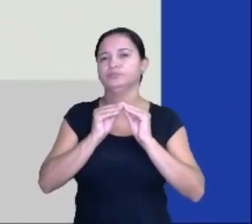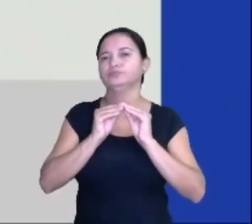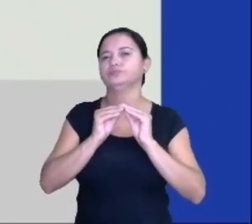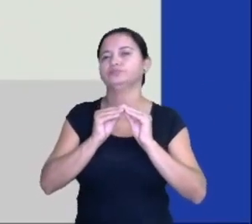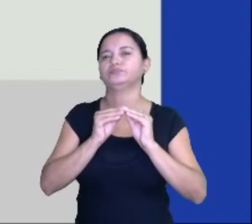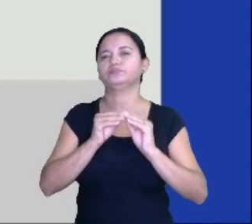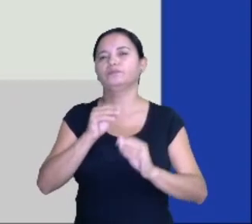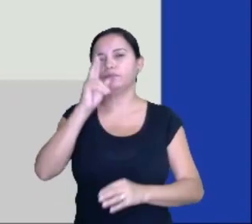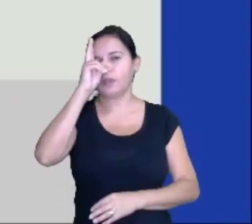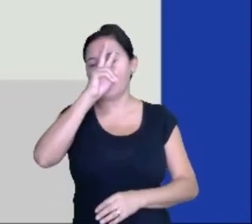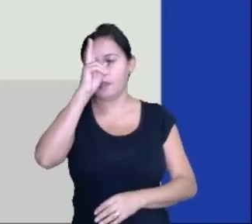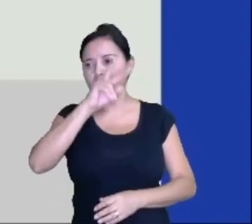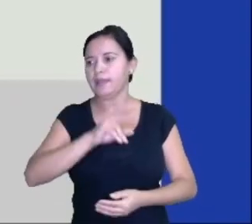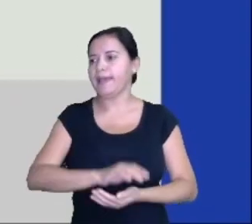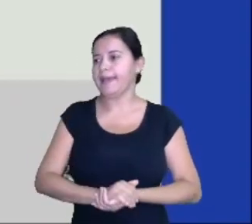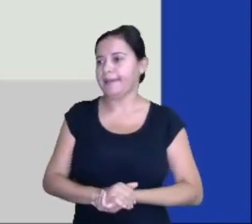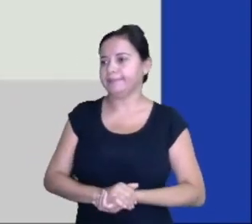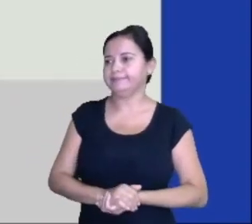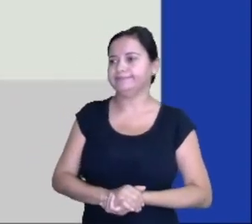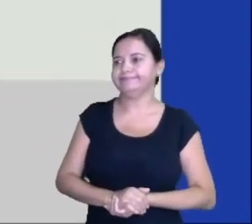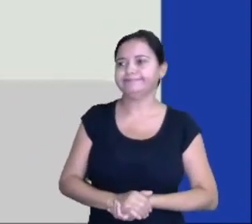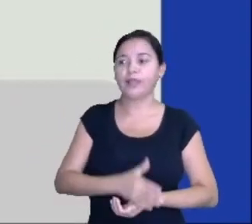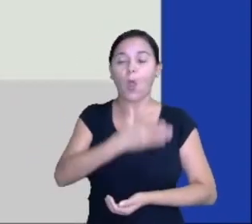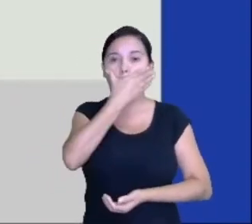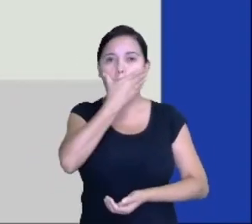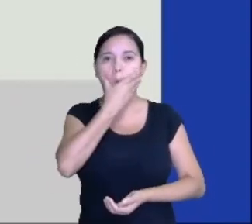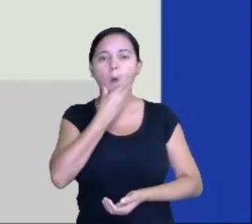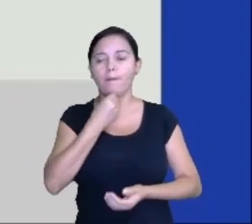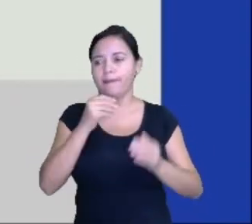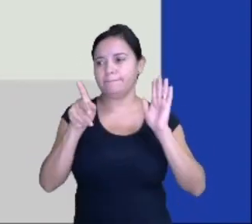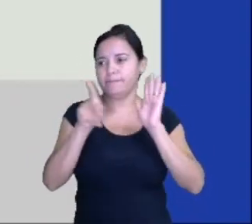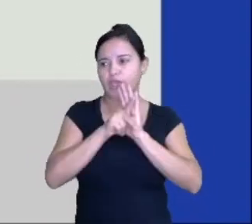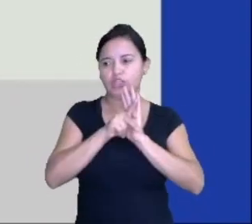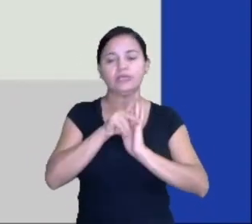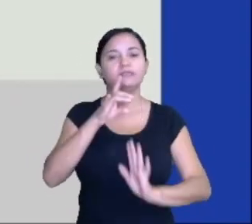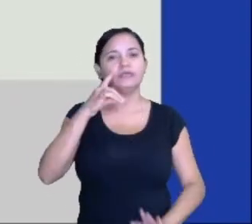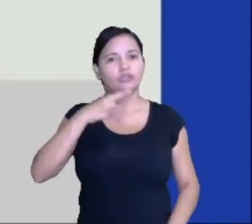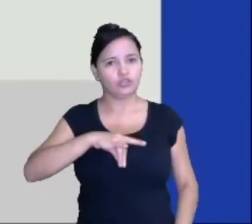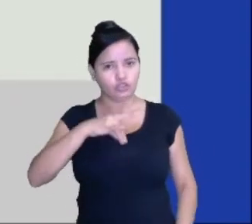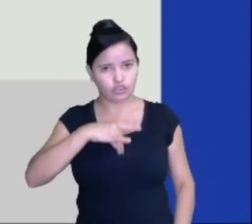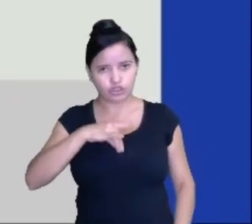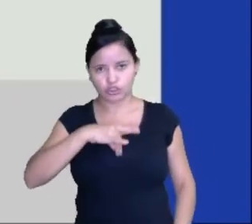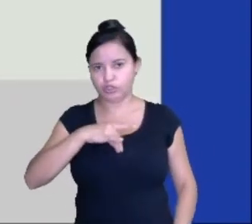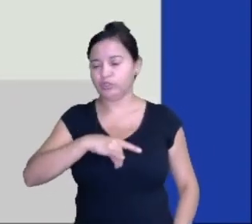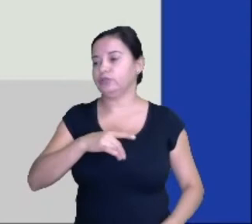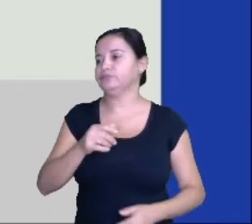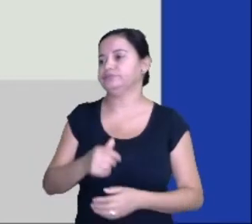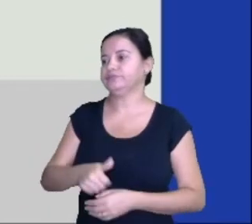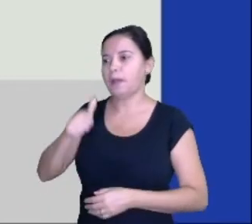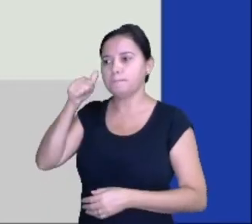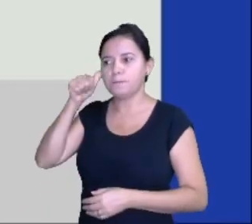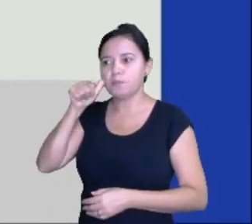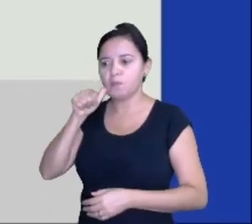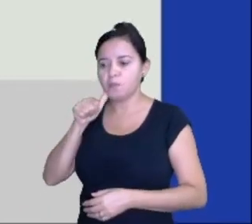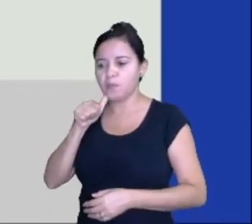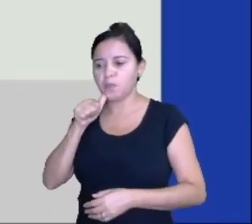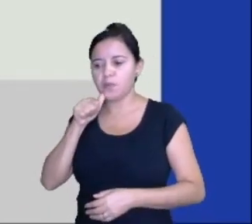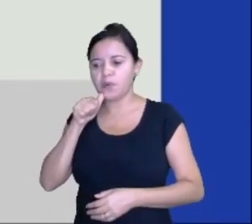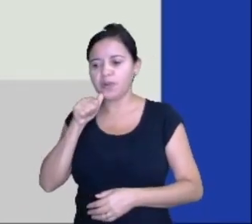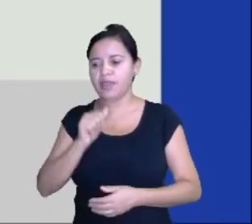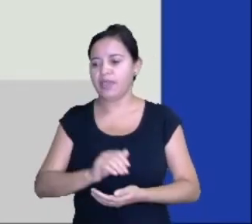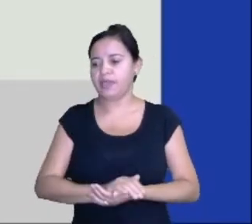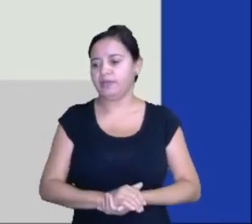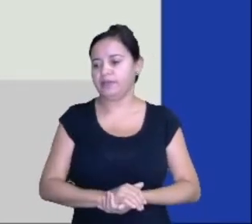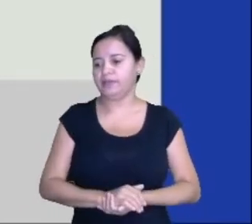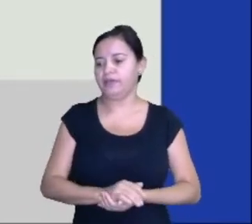reforçar aqui, né? O sexo masculino. Qual o hormônio que a gente poderia destacar? A testosterona. Já no sexo feminino, o estrógeno e